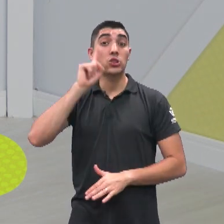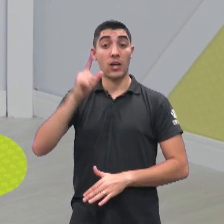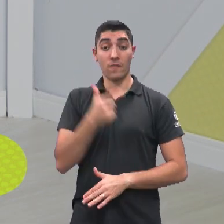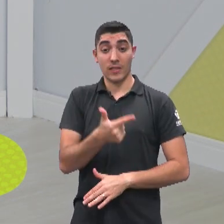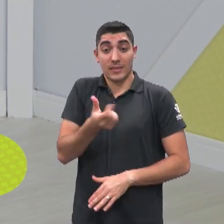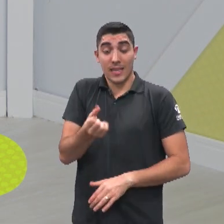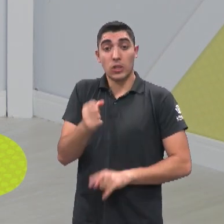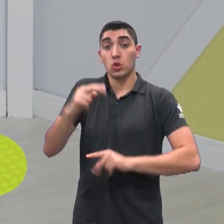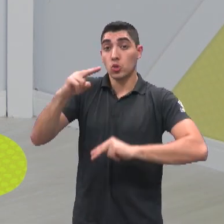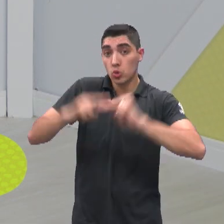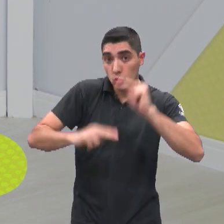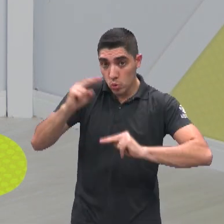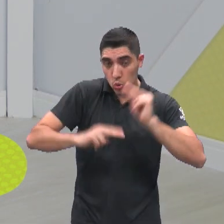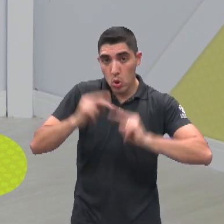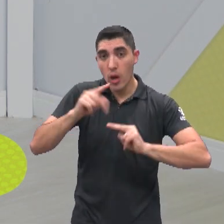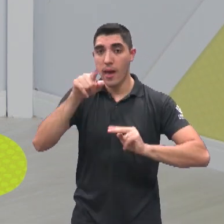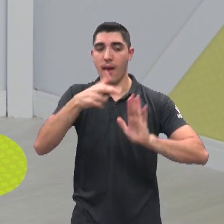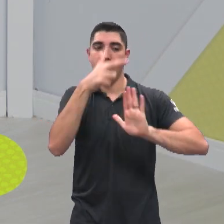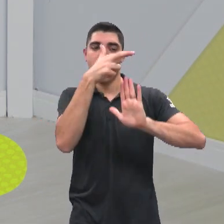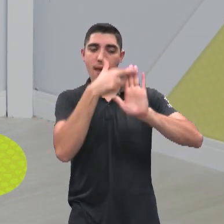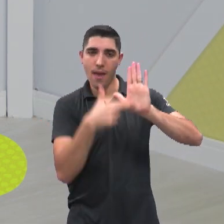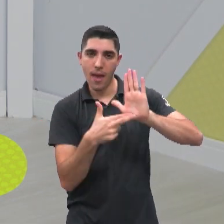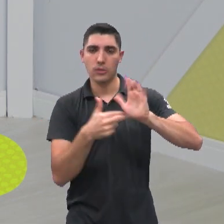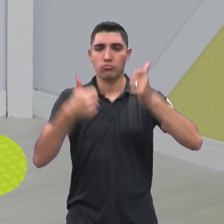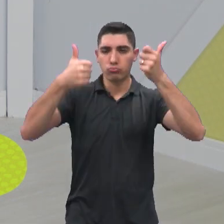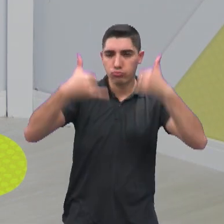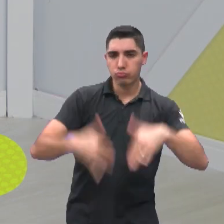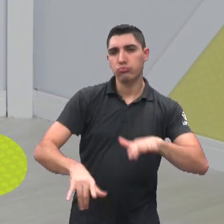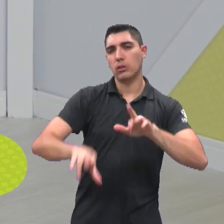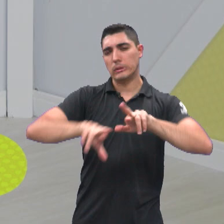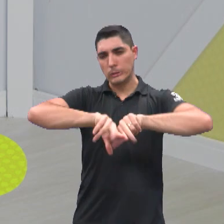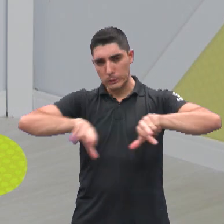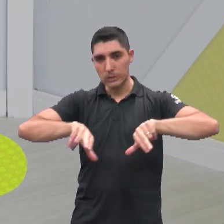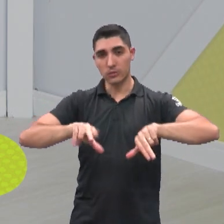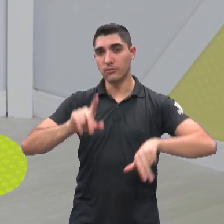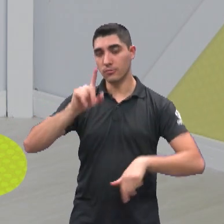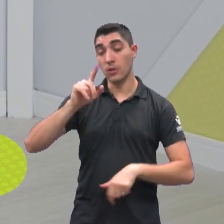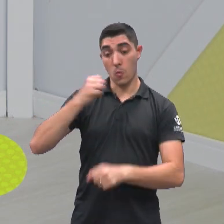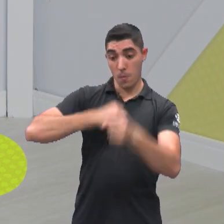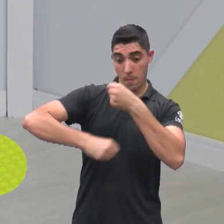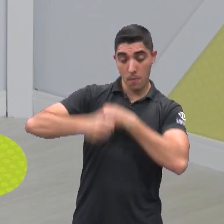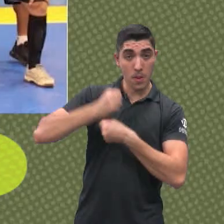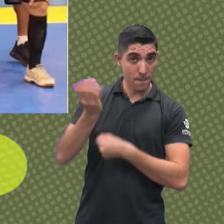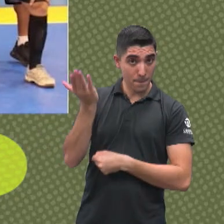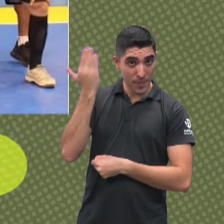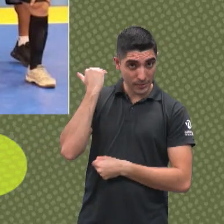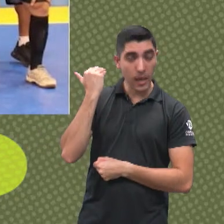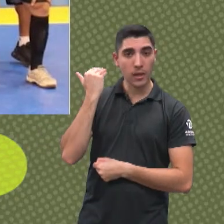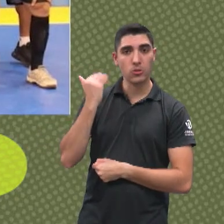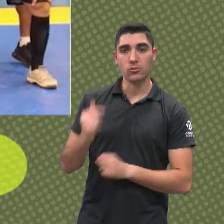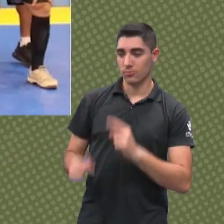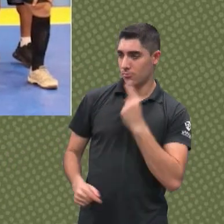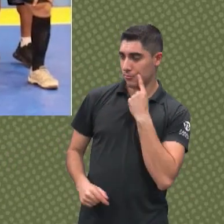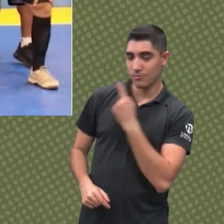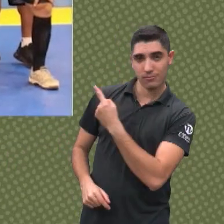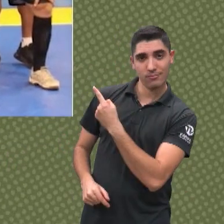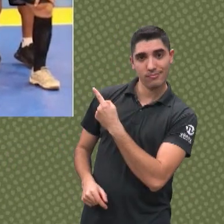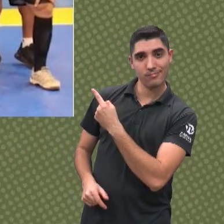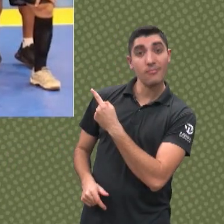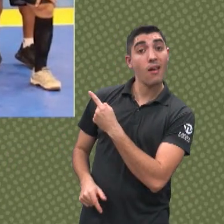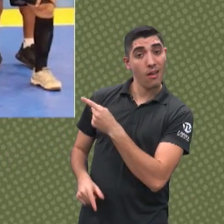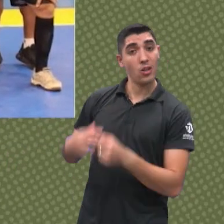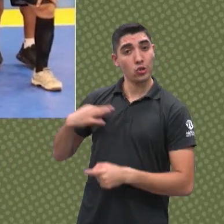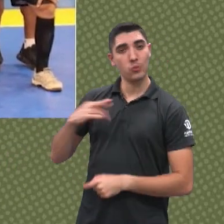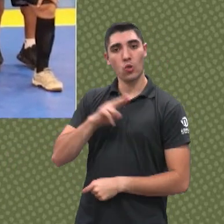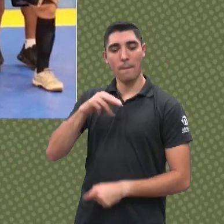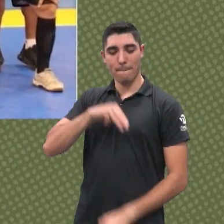junho, às 19 horas, no auditório do Centro da Juventude. No ano passado, a equipe do Madruga, que é essa que você está vendo aí, ó, foi a